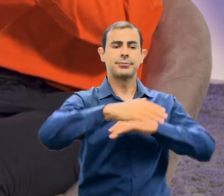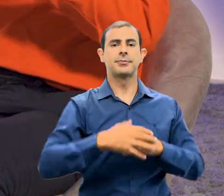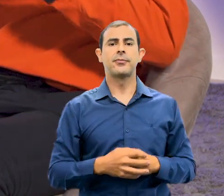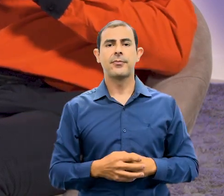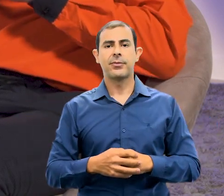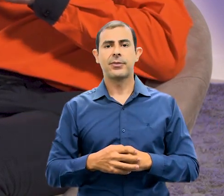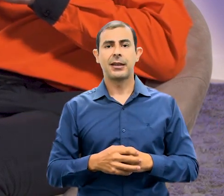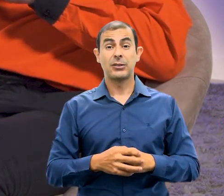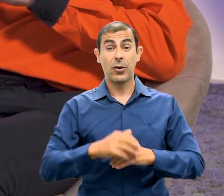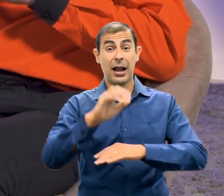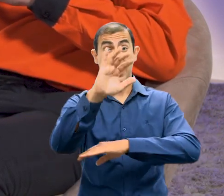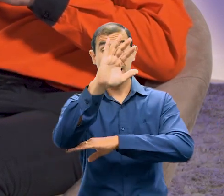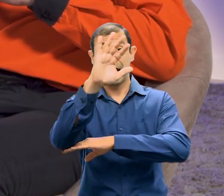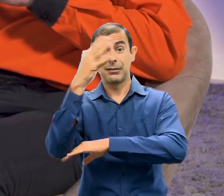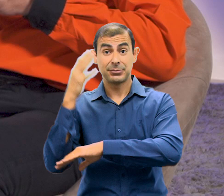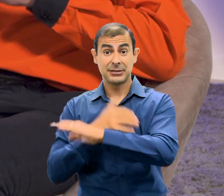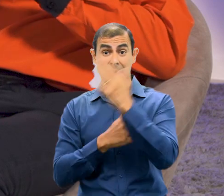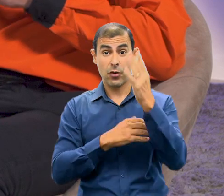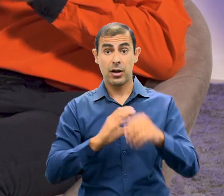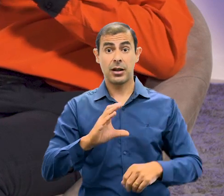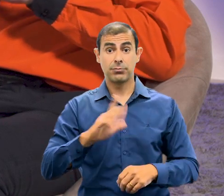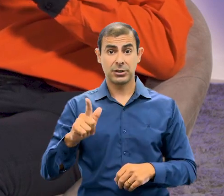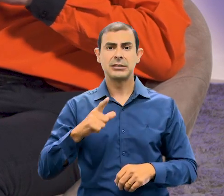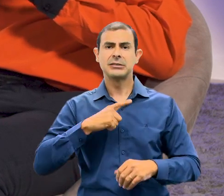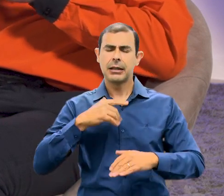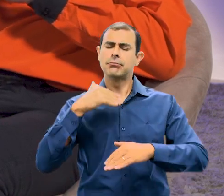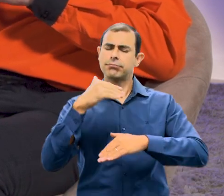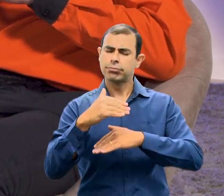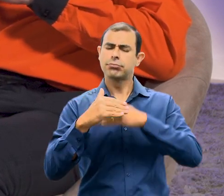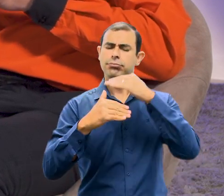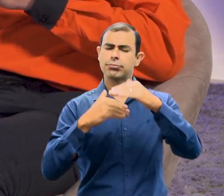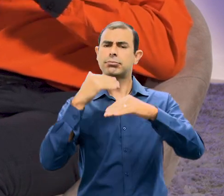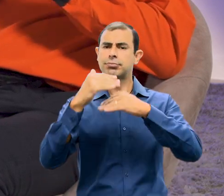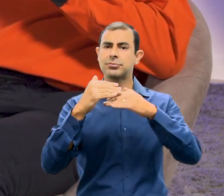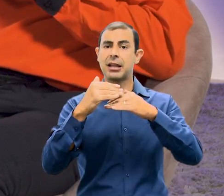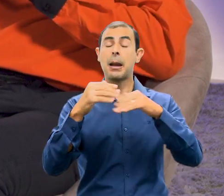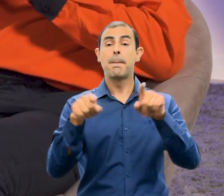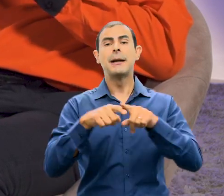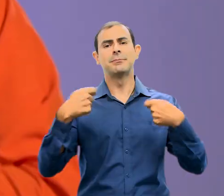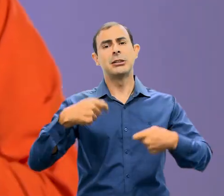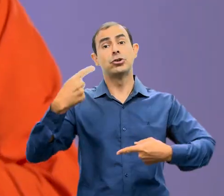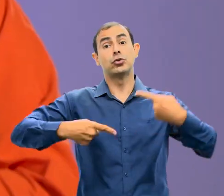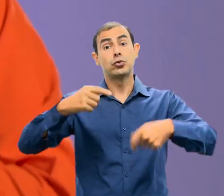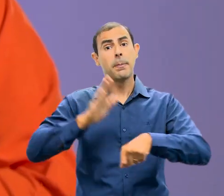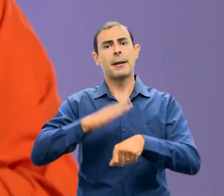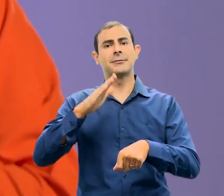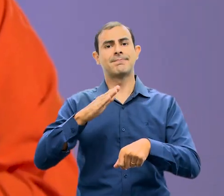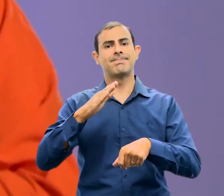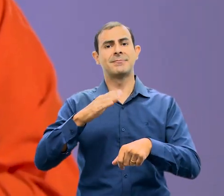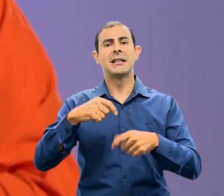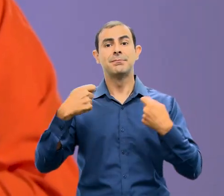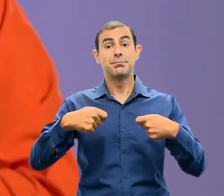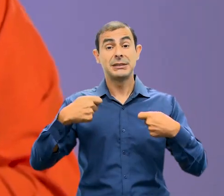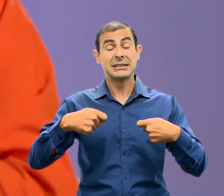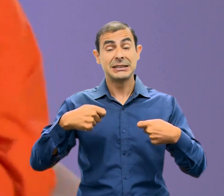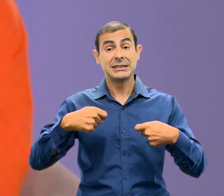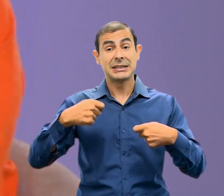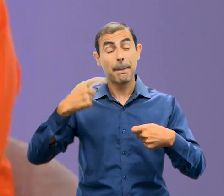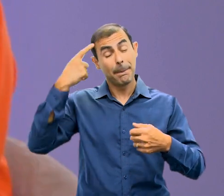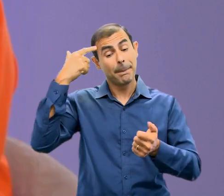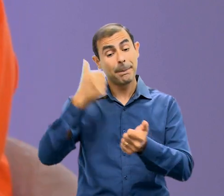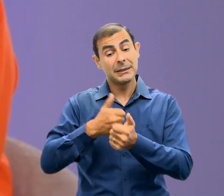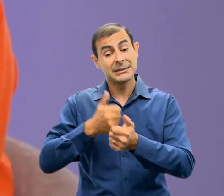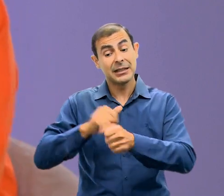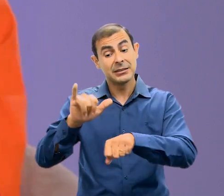Campo Grande está evoluindo de uma maneira bastante positiva, mas a gente precisa discutir mais. A gente precisa ver outras formas alternativas, porque